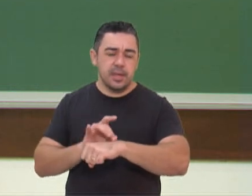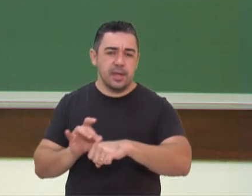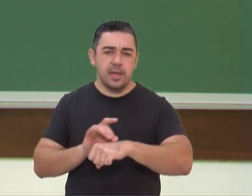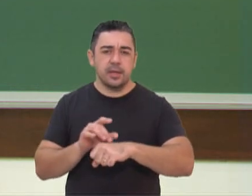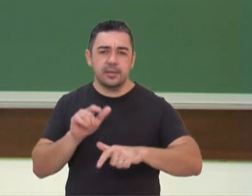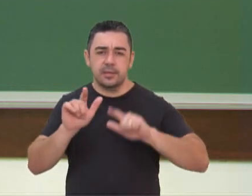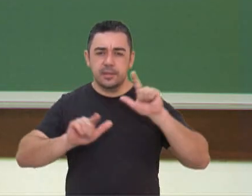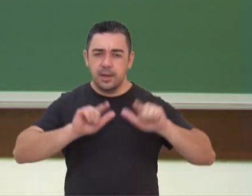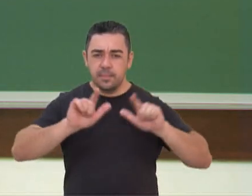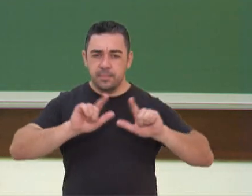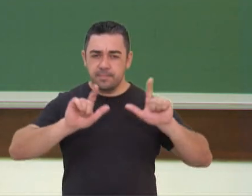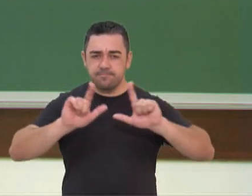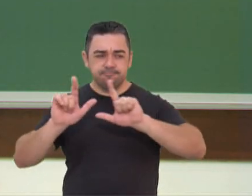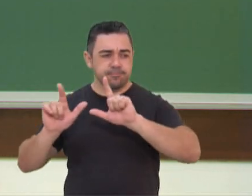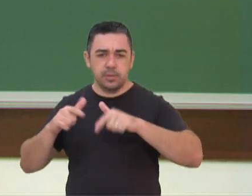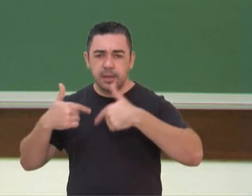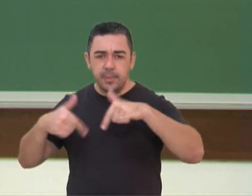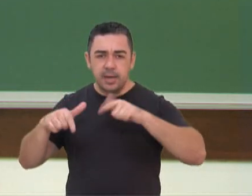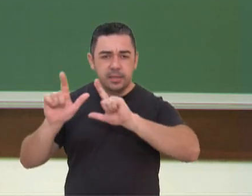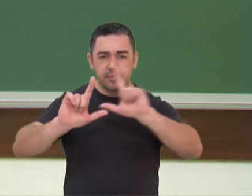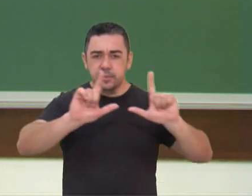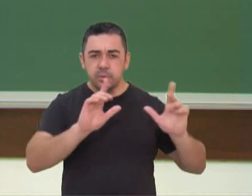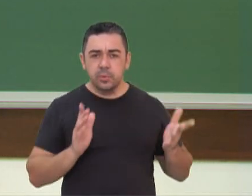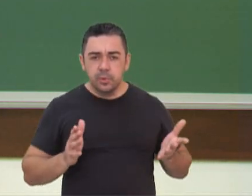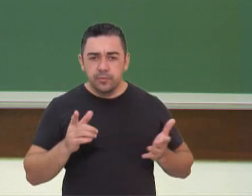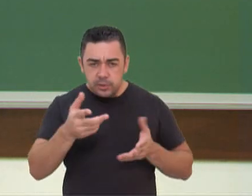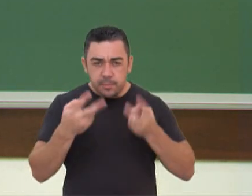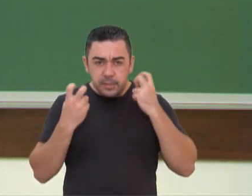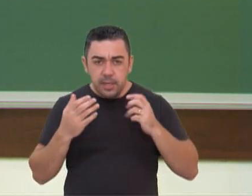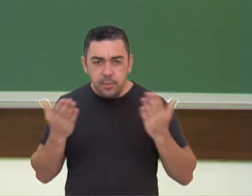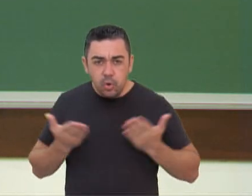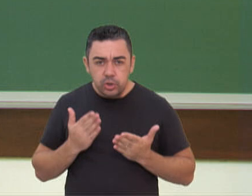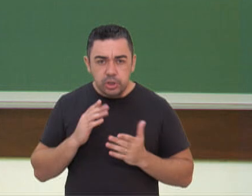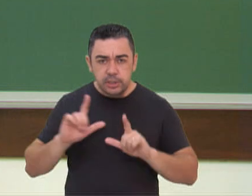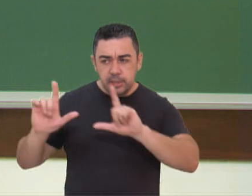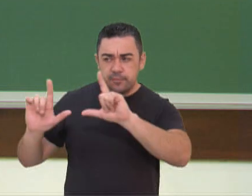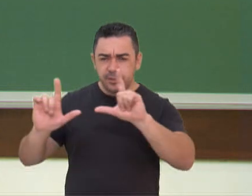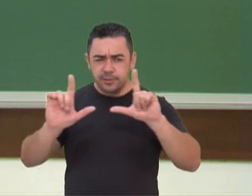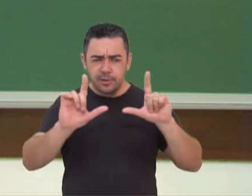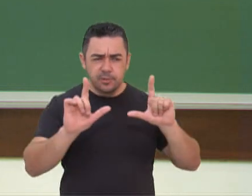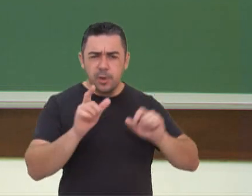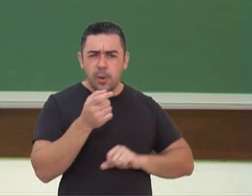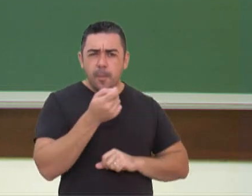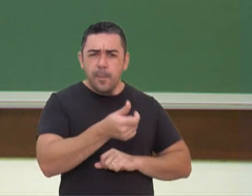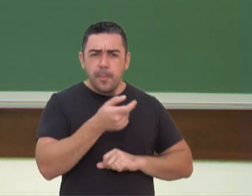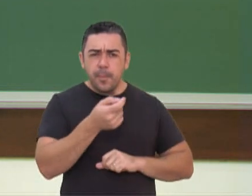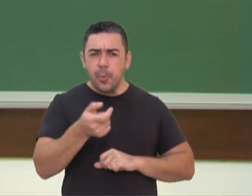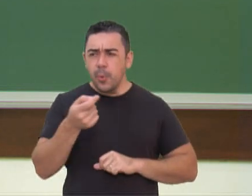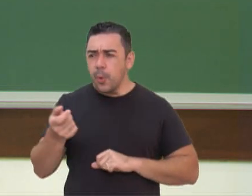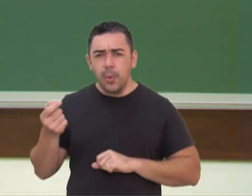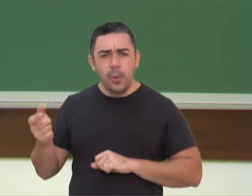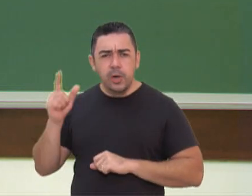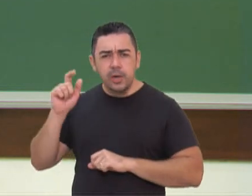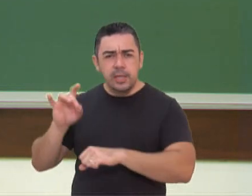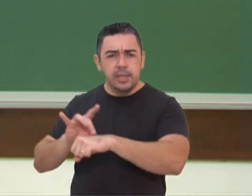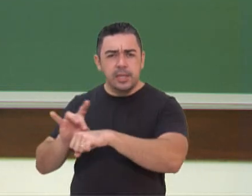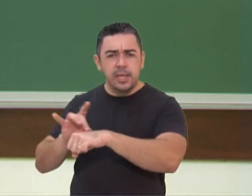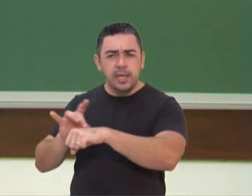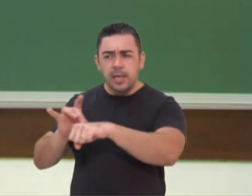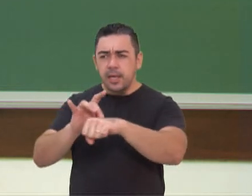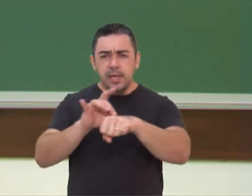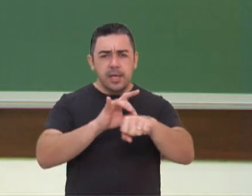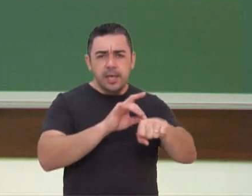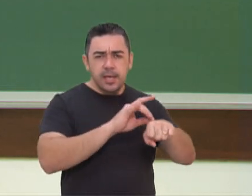comunicação? Você consegue perceber isso ainda hoje na sua televisão? Como essa representação ainda é baixa? Como ela